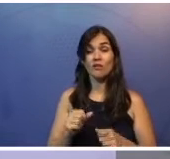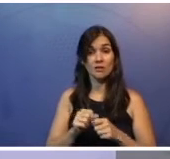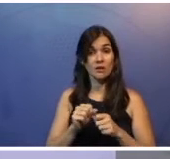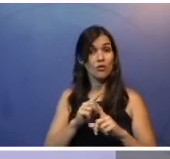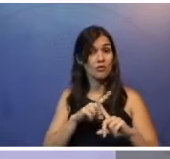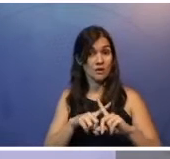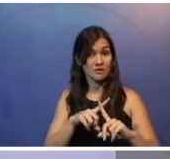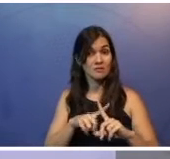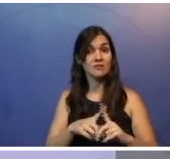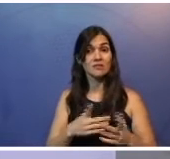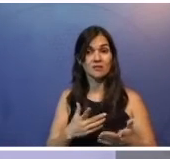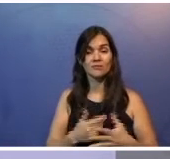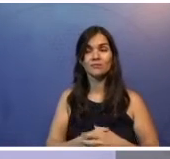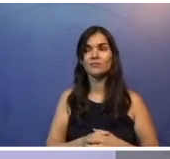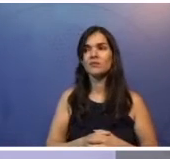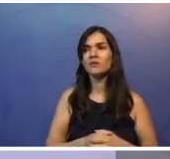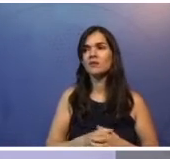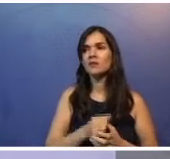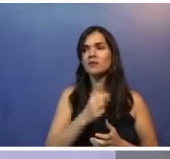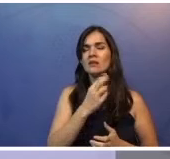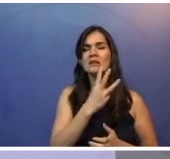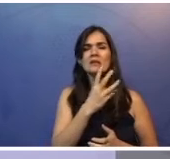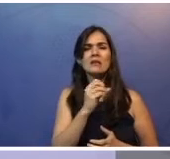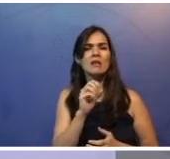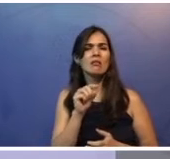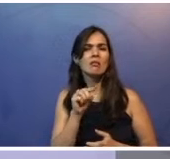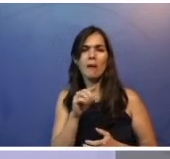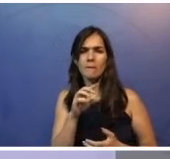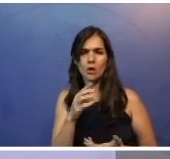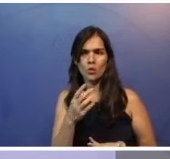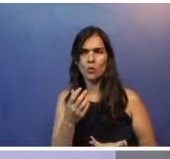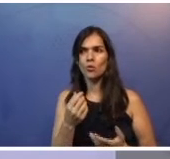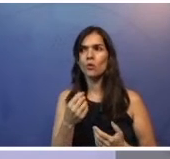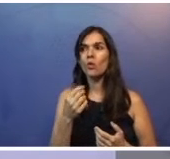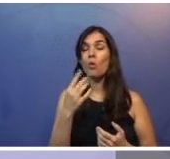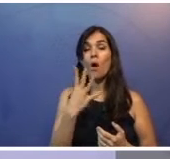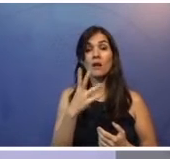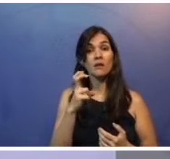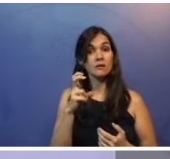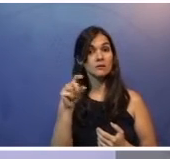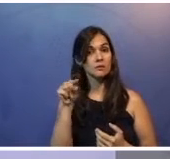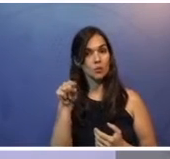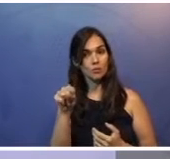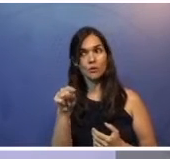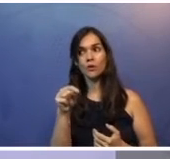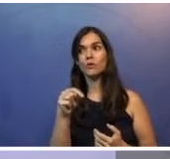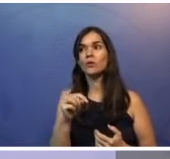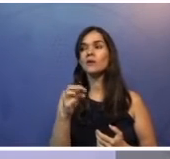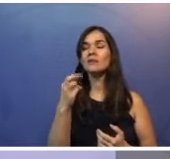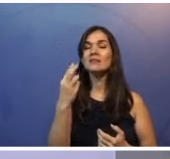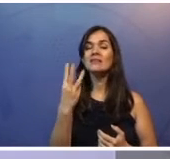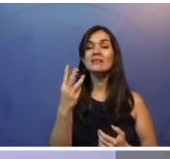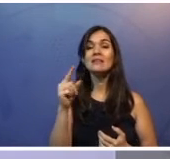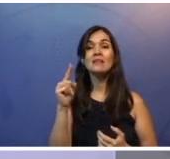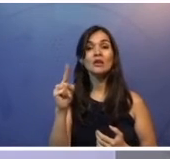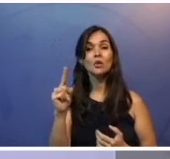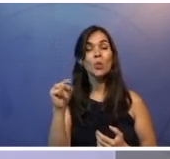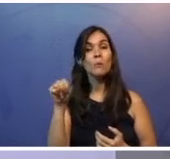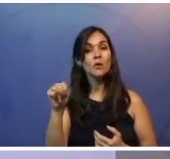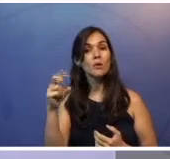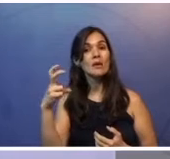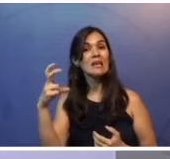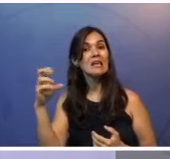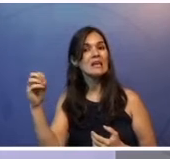mil 2.500 os 18 45 mil 3500 29 31.500